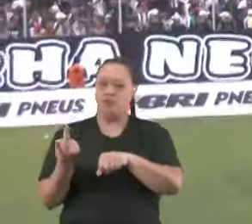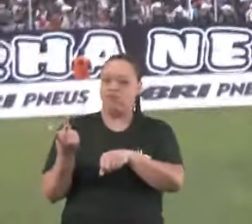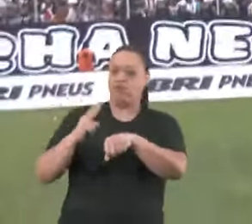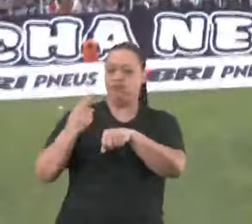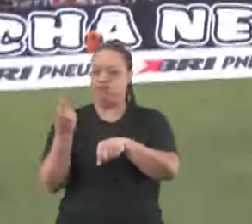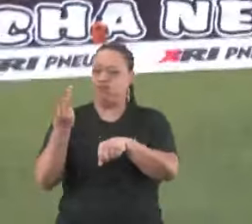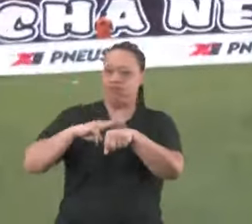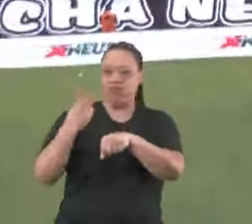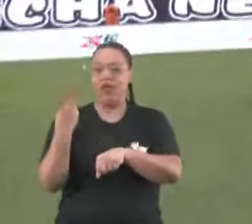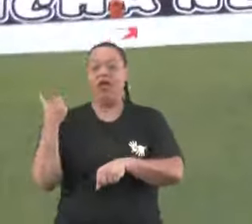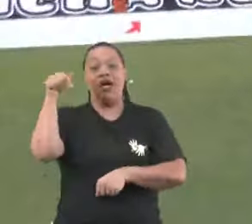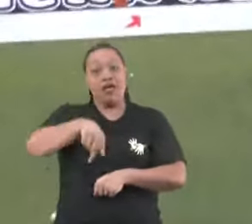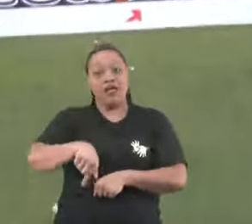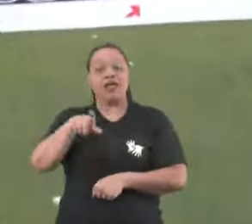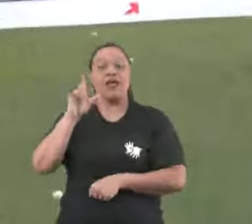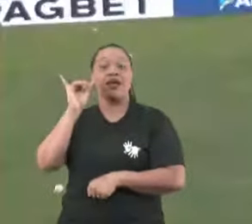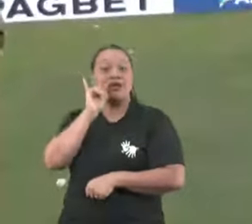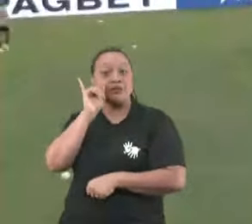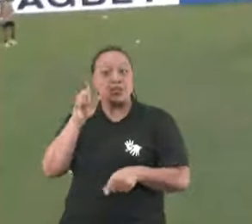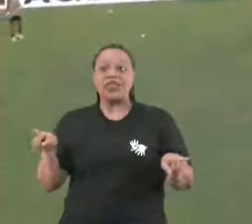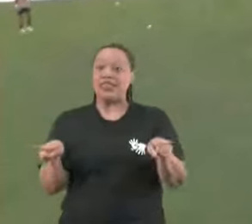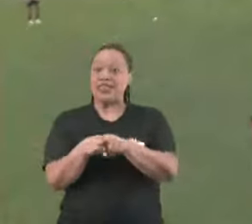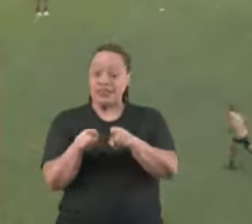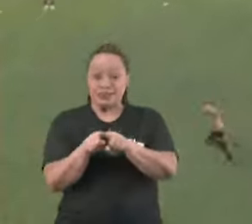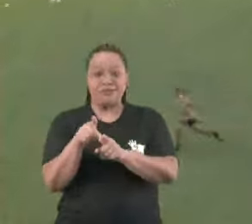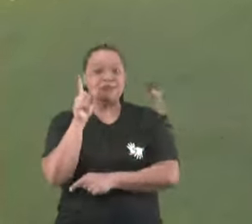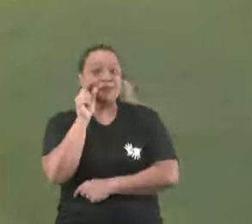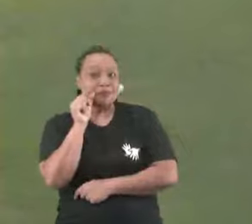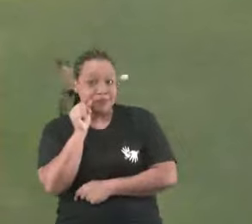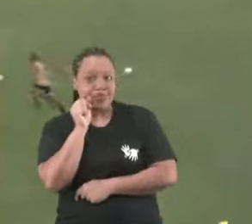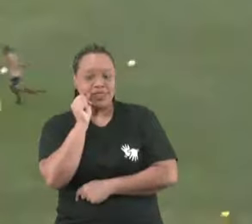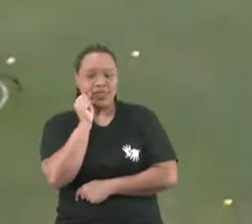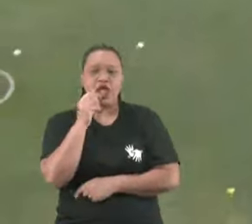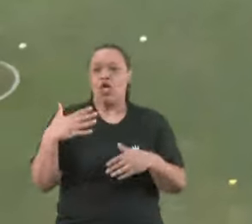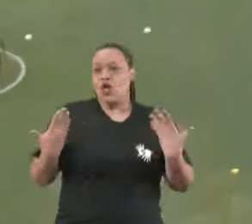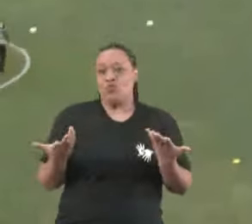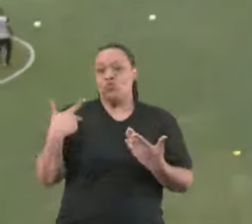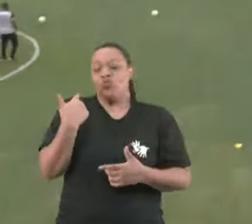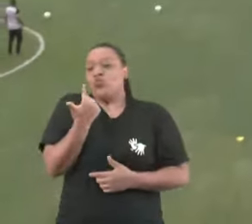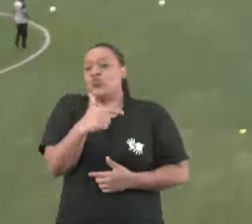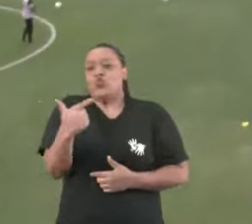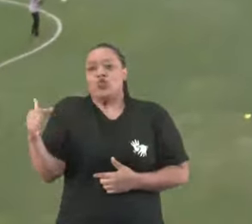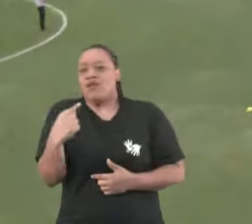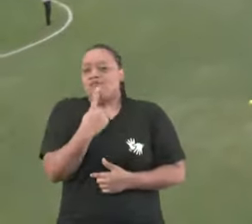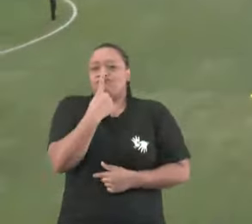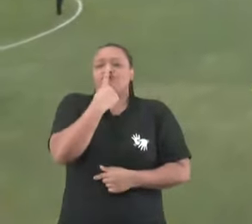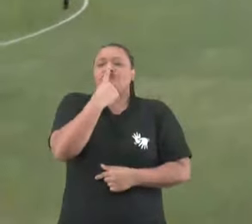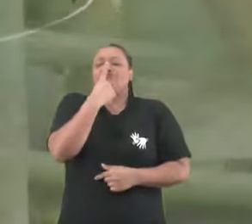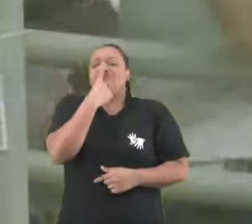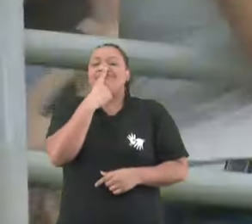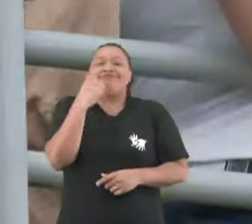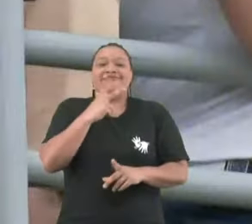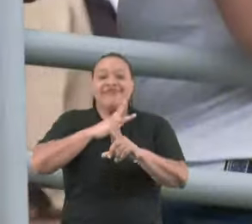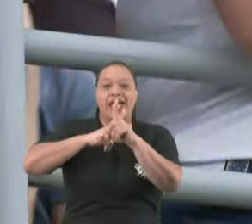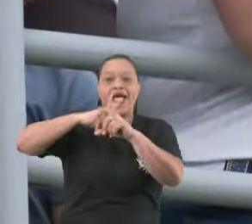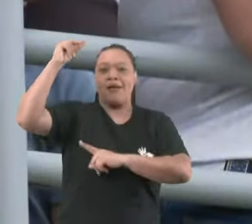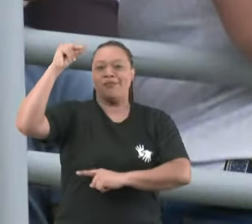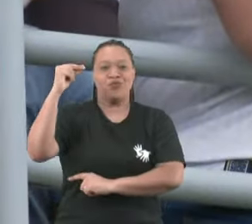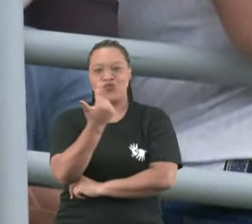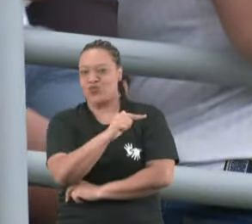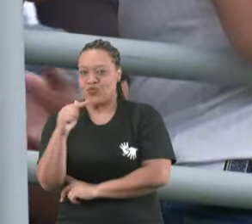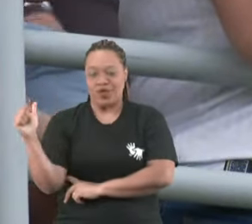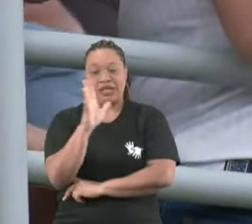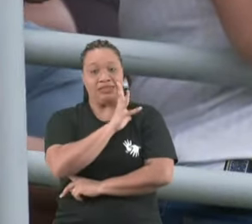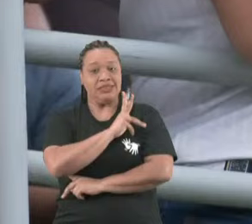em Arapiraca e em Maceió. Eu entendo que não há favorito para a decisão do título. Acho o CRB